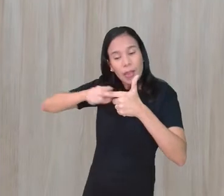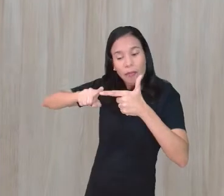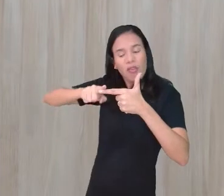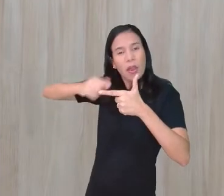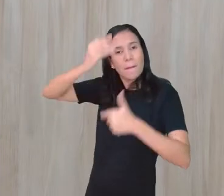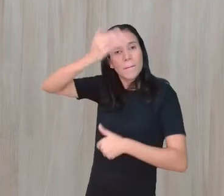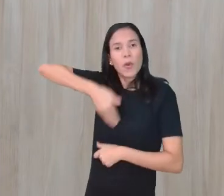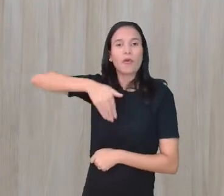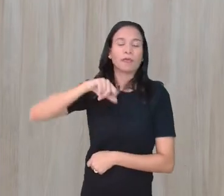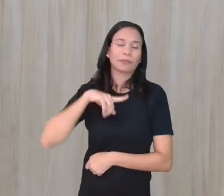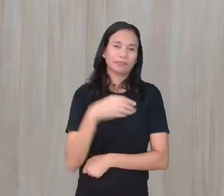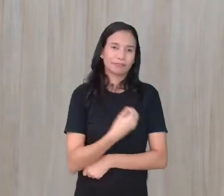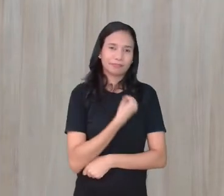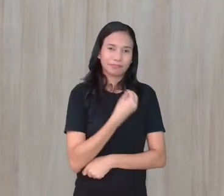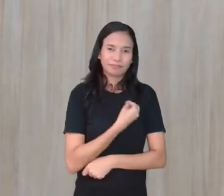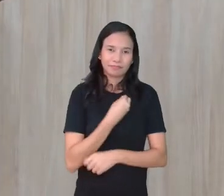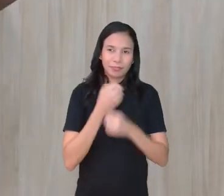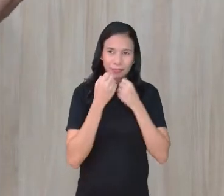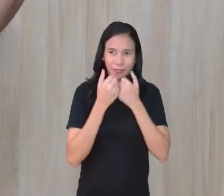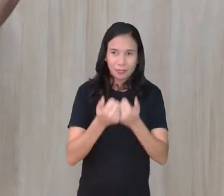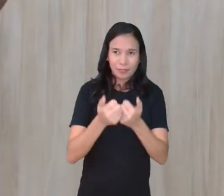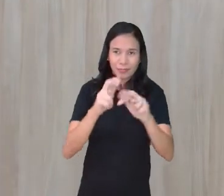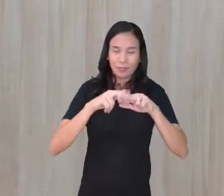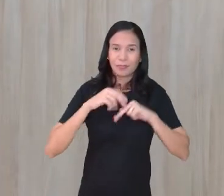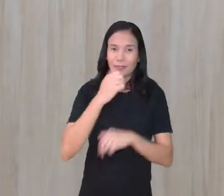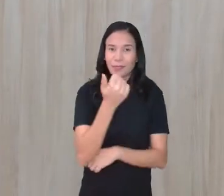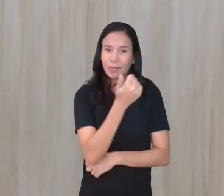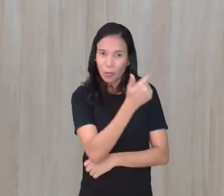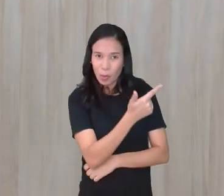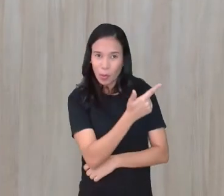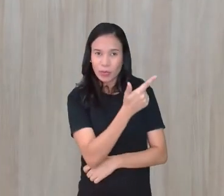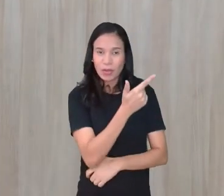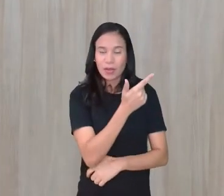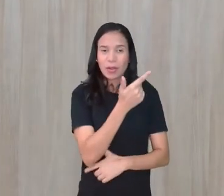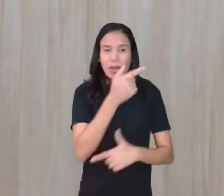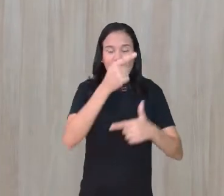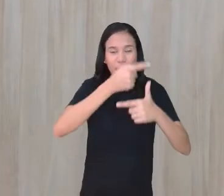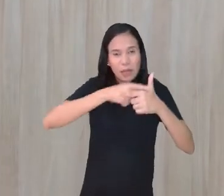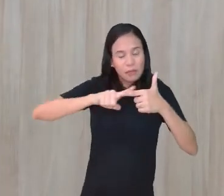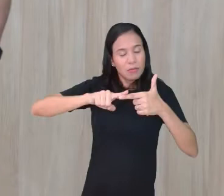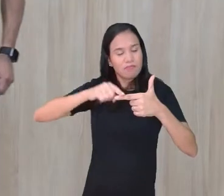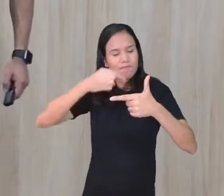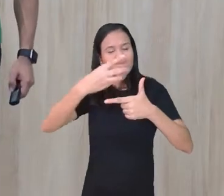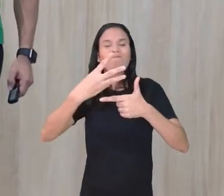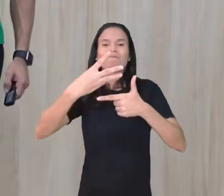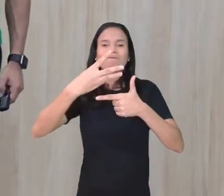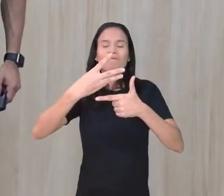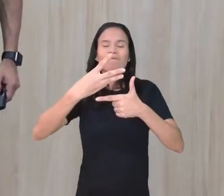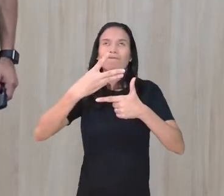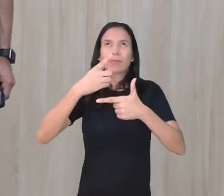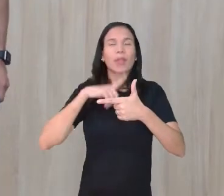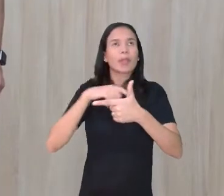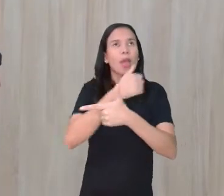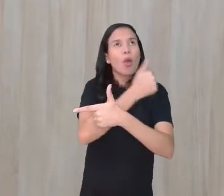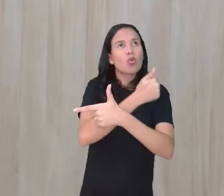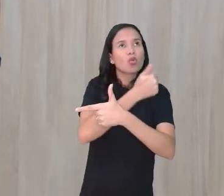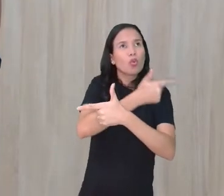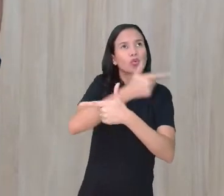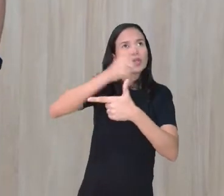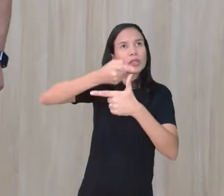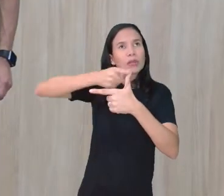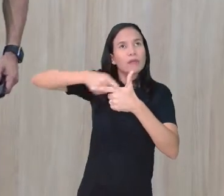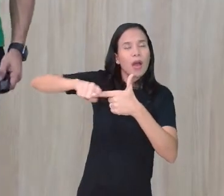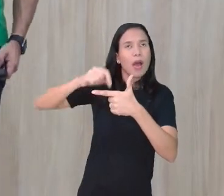números, beleza? Então, o 12 é múltiplo de 3, aí você divide o 12 pelo